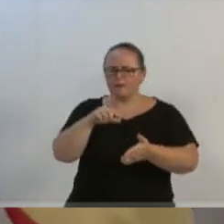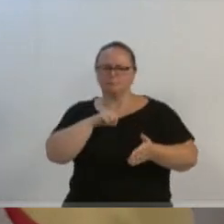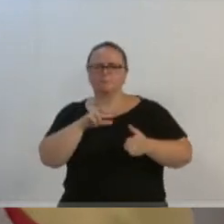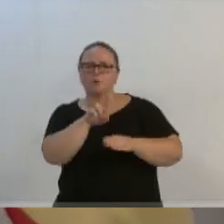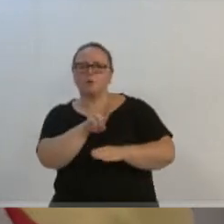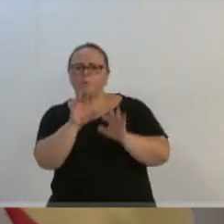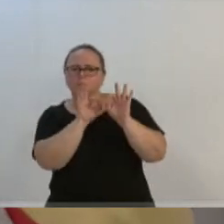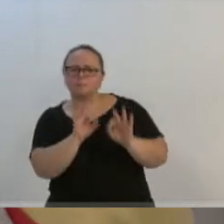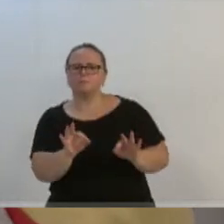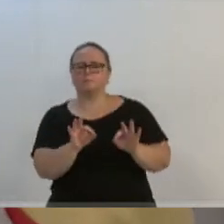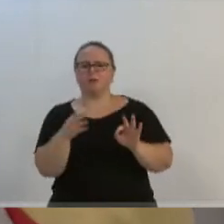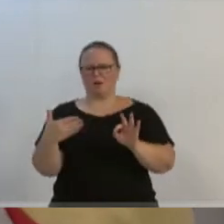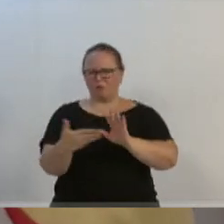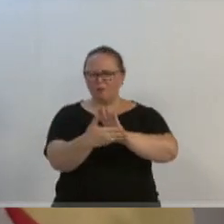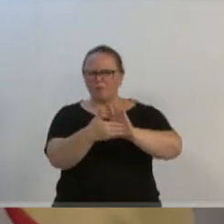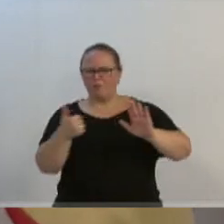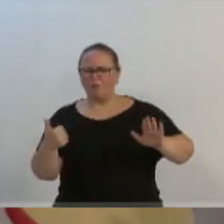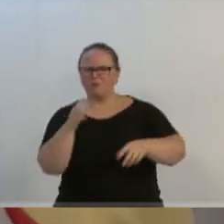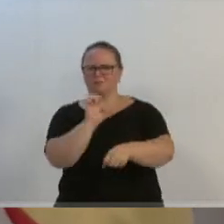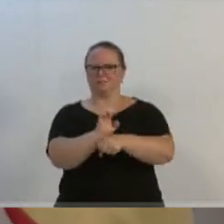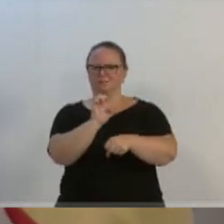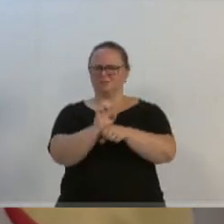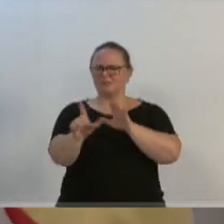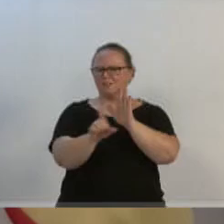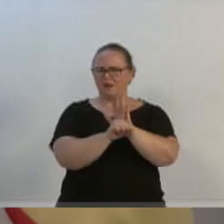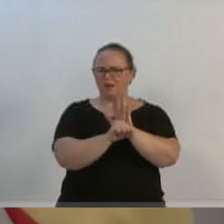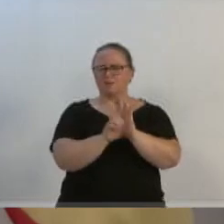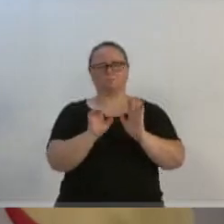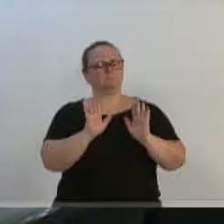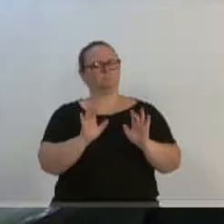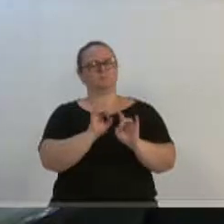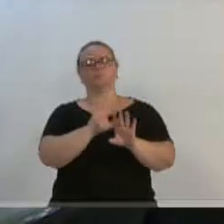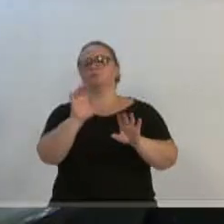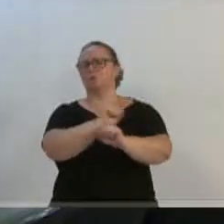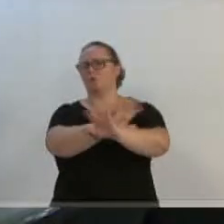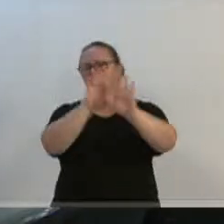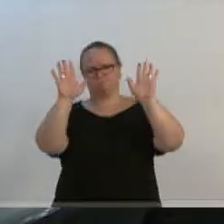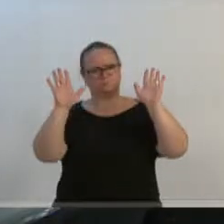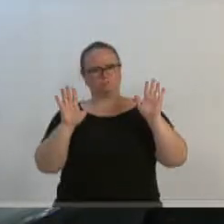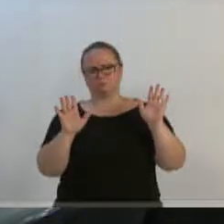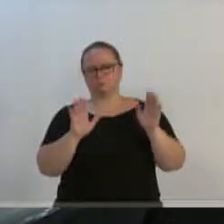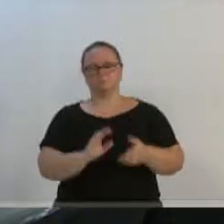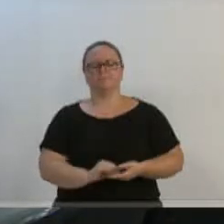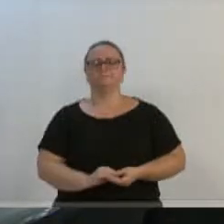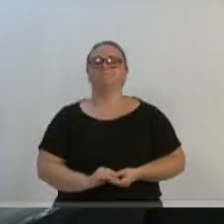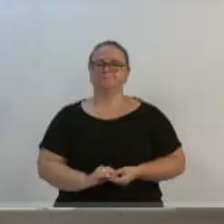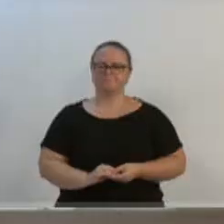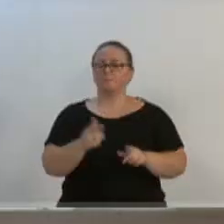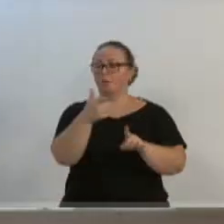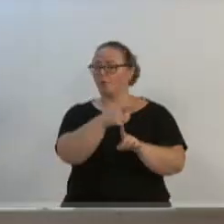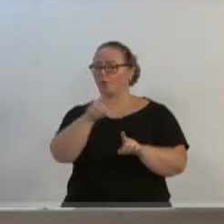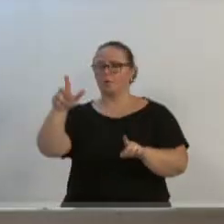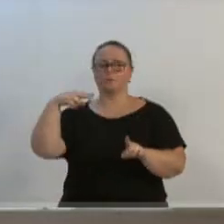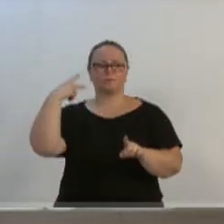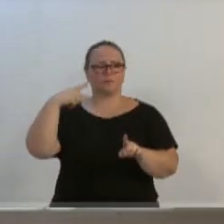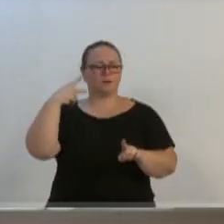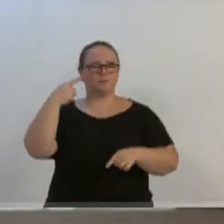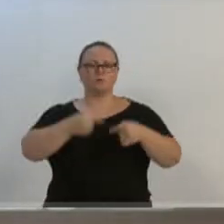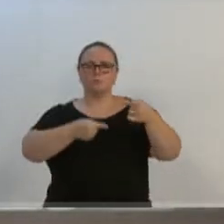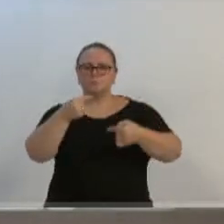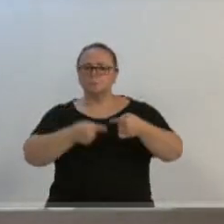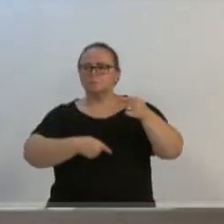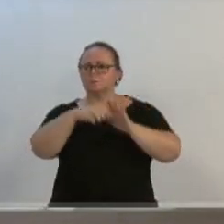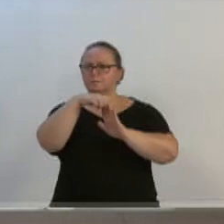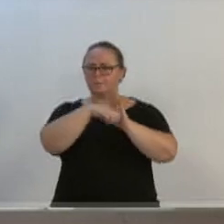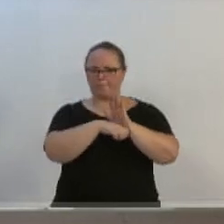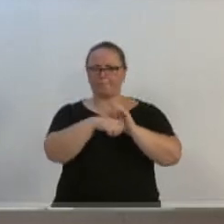querer revogar uma coisa que é lei estadual. Só queria deixar isso aí claro. Perfeito. Mais algum vereador gostaria de discutir essa emenda?